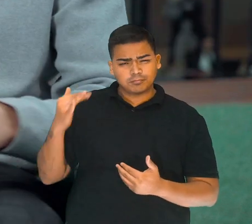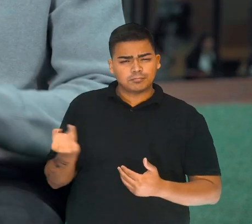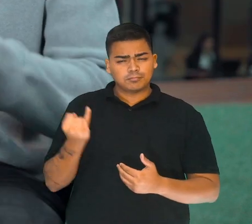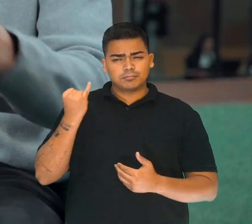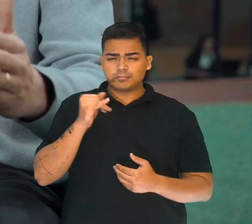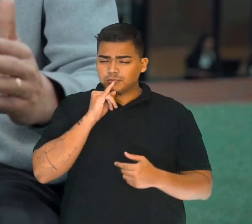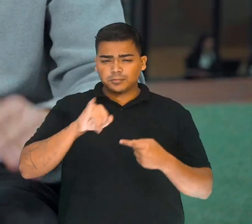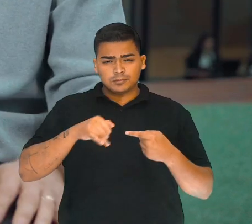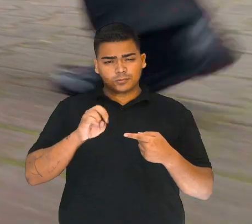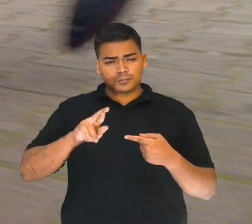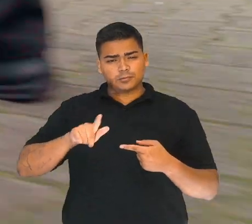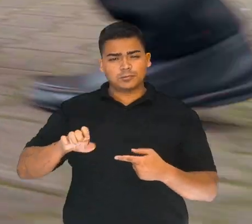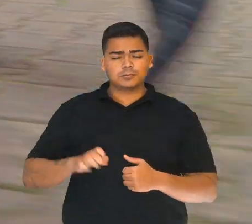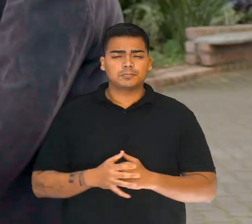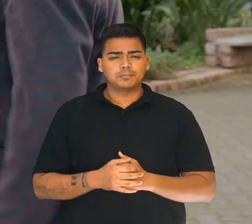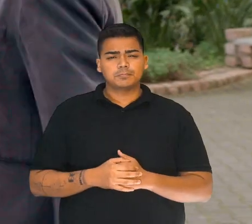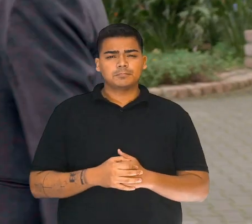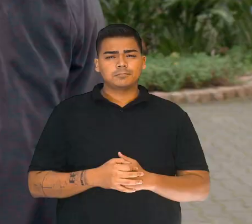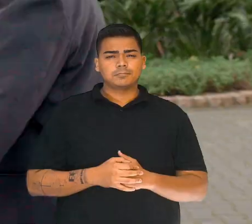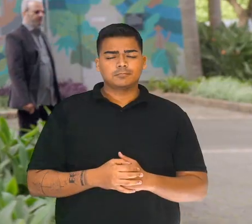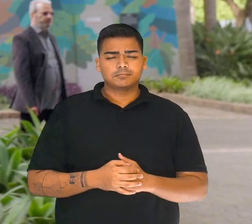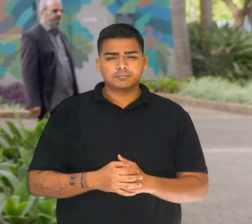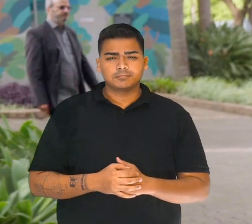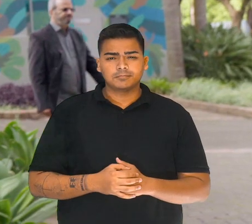sempre cito, tipo Jorge Aldi.